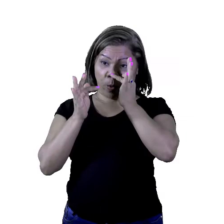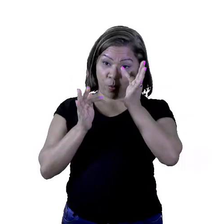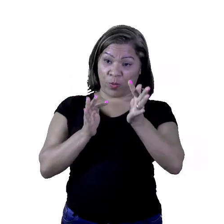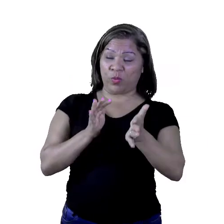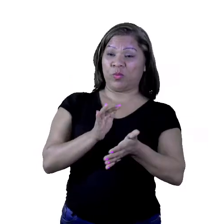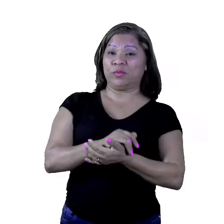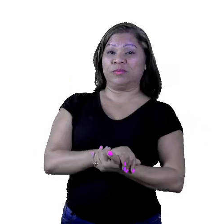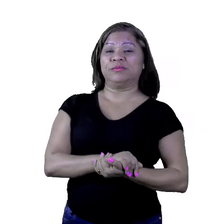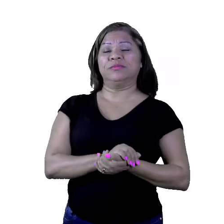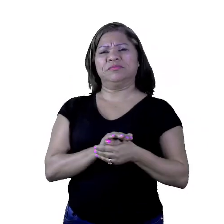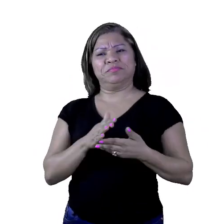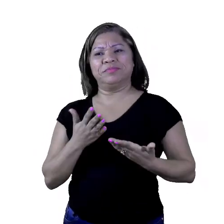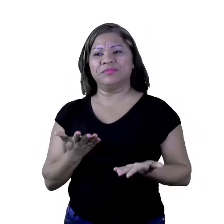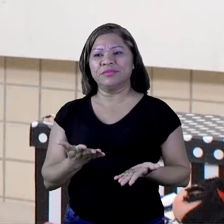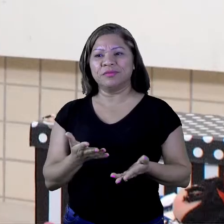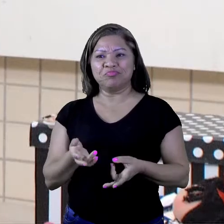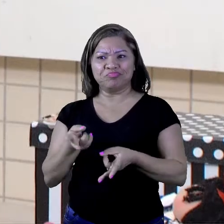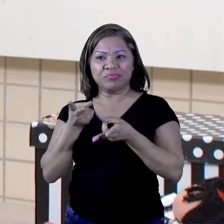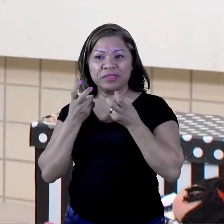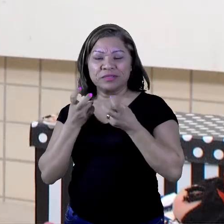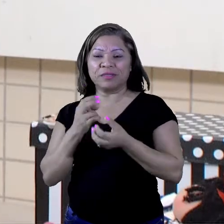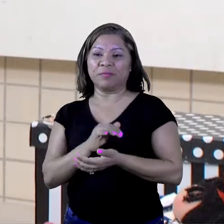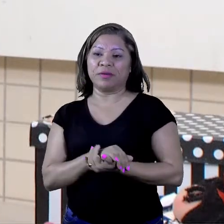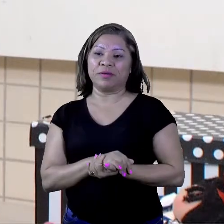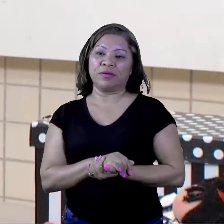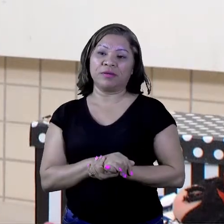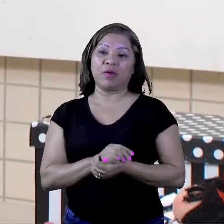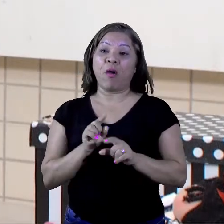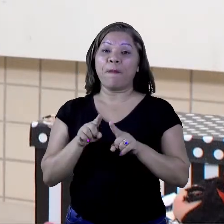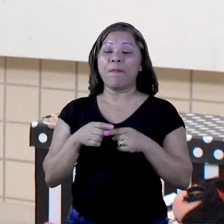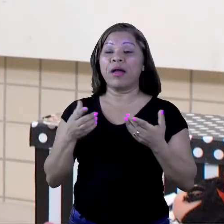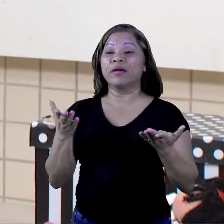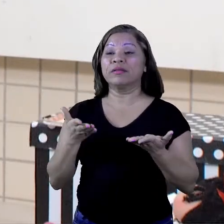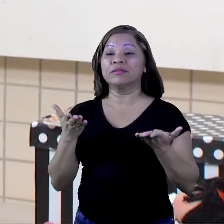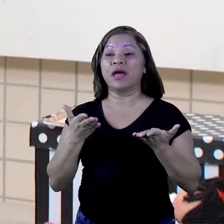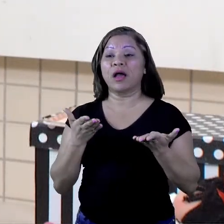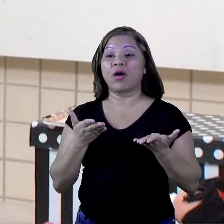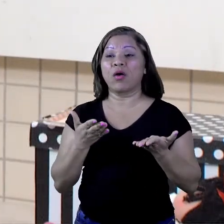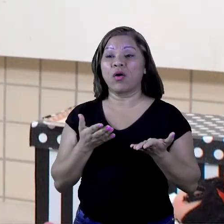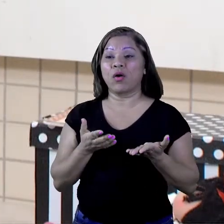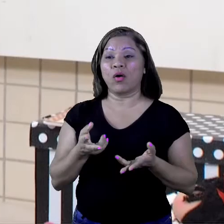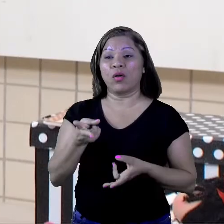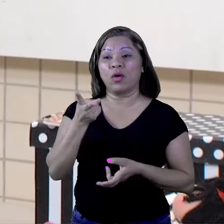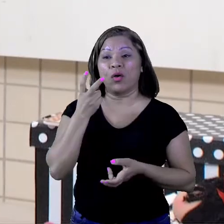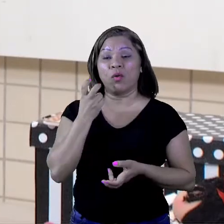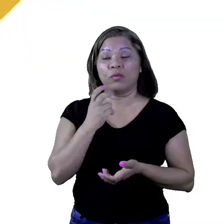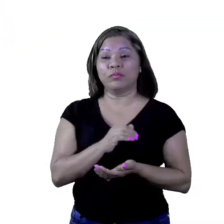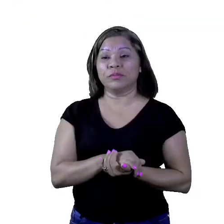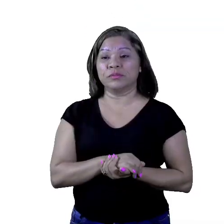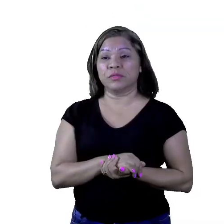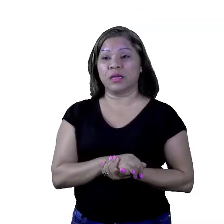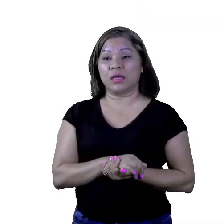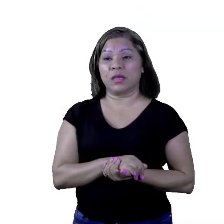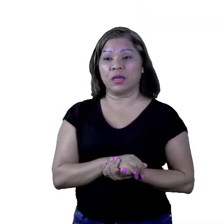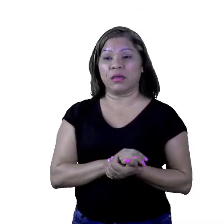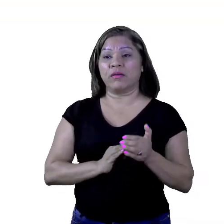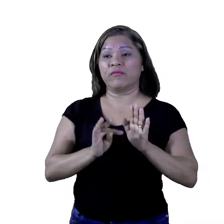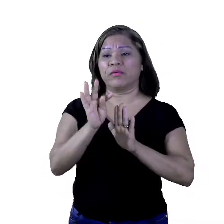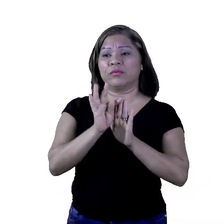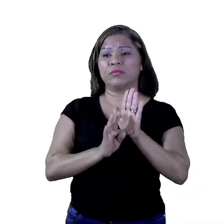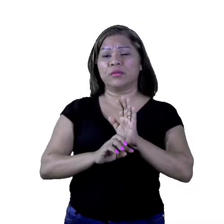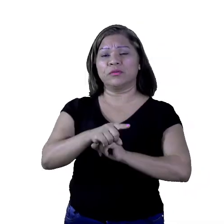assim, perceberam? Mas agora, observe o texto agora. O que você vai